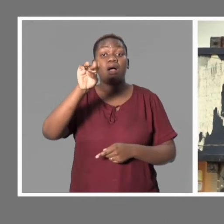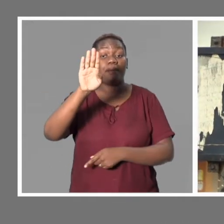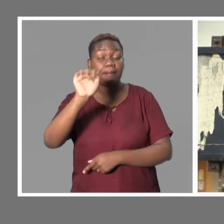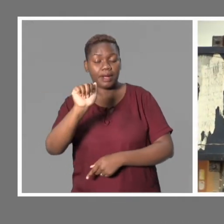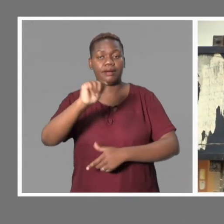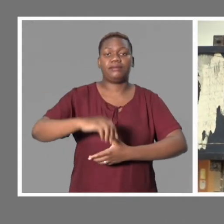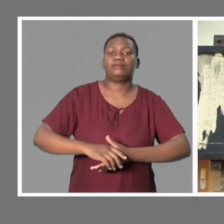Então, O